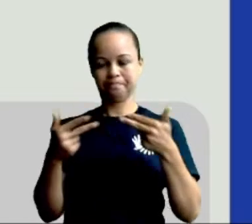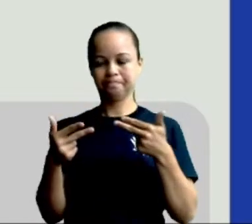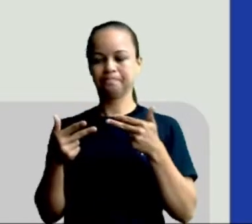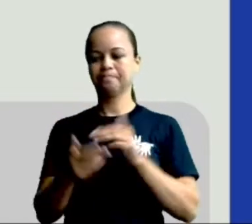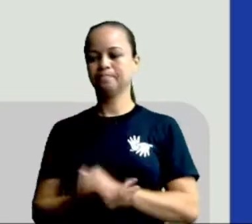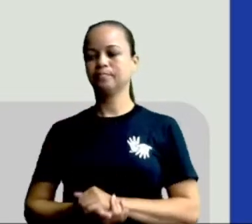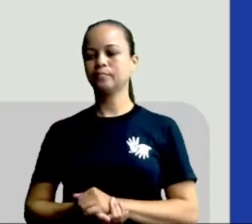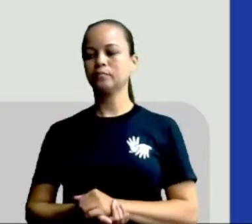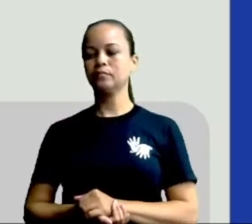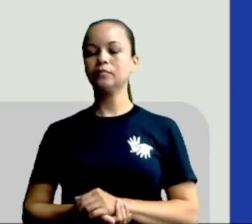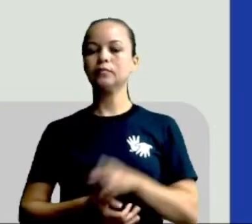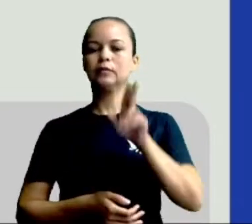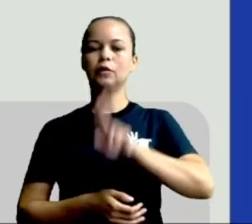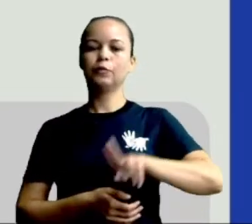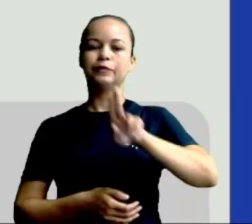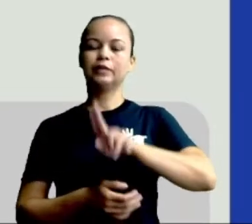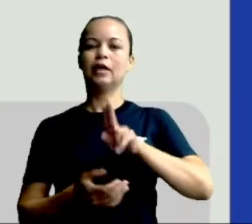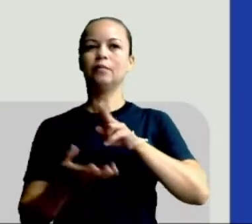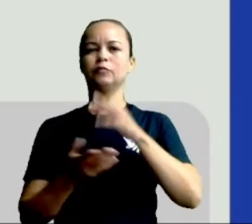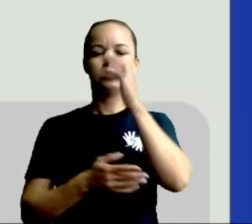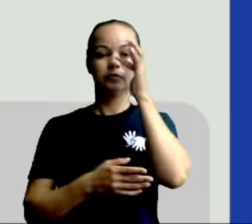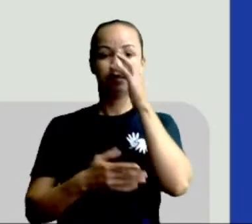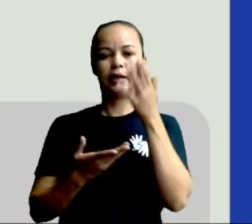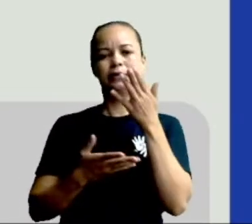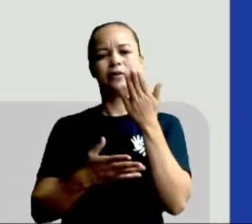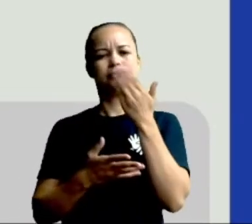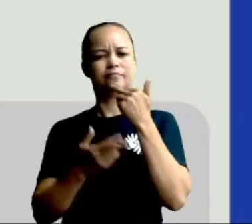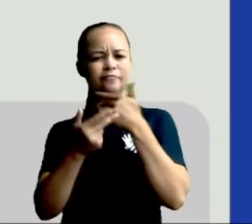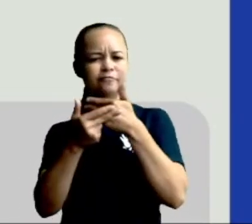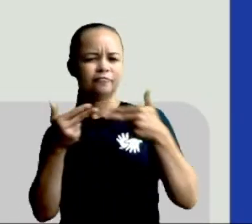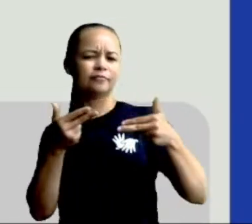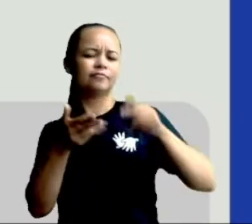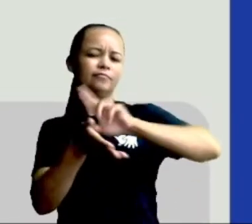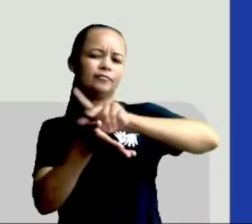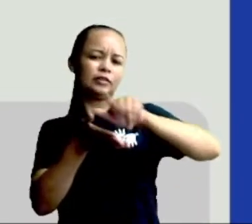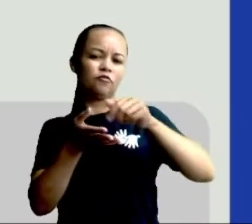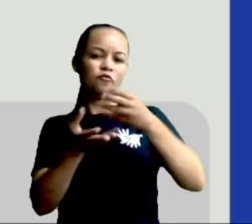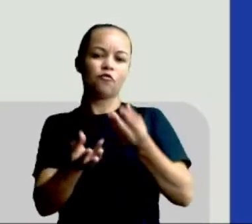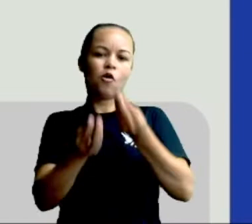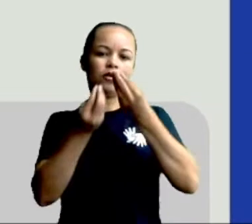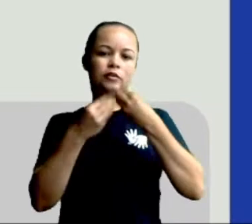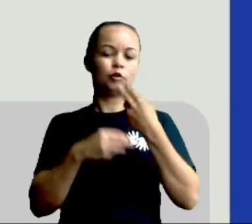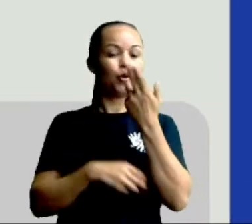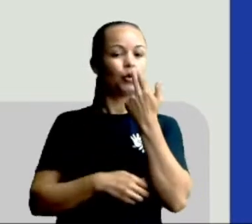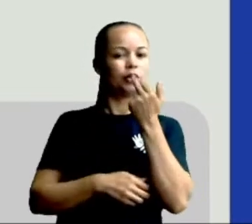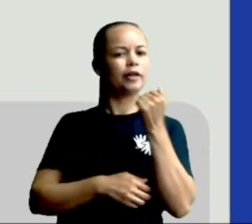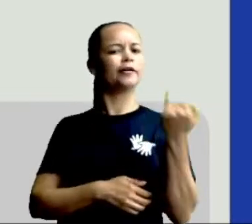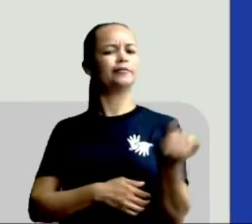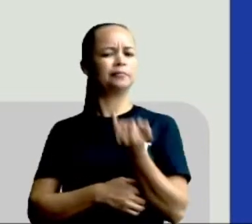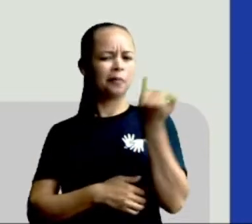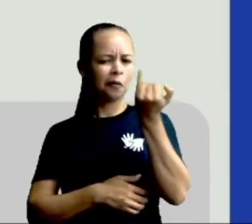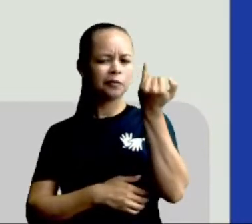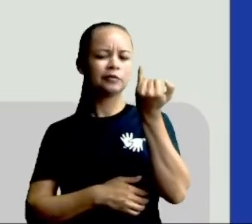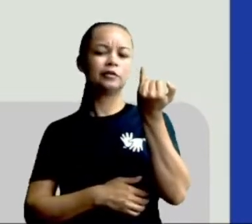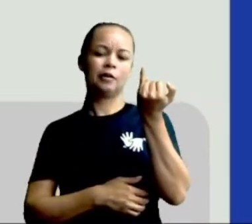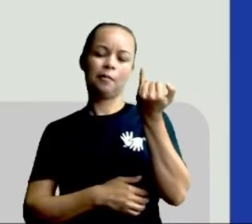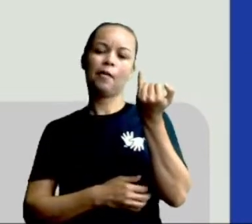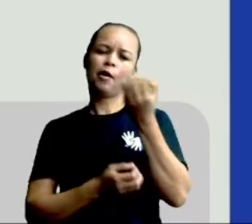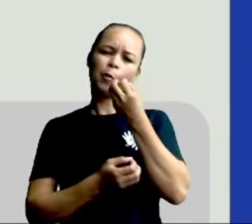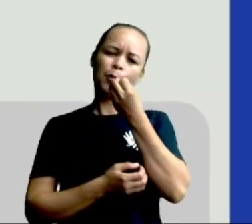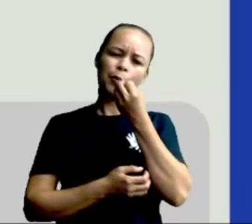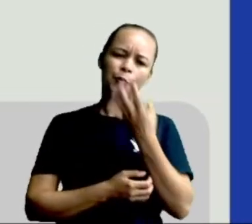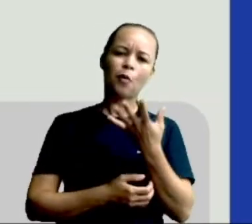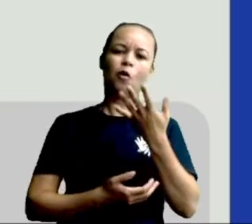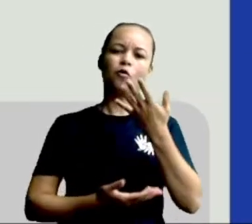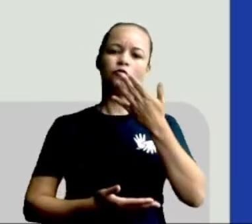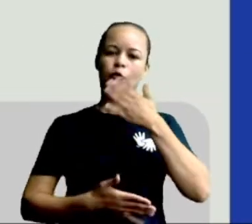utilizamos muitas plantas na alimentação. Elas fornecem nutrientes importantes para o bom